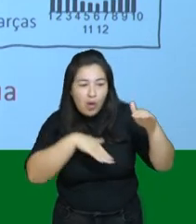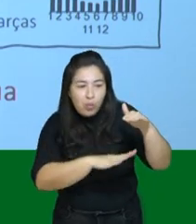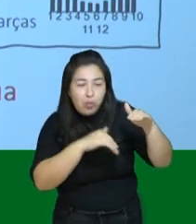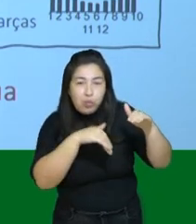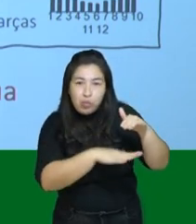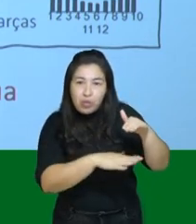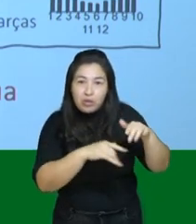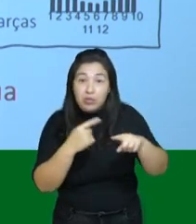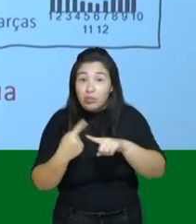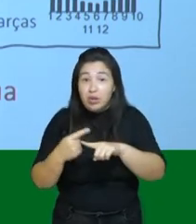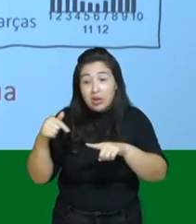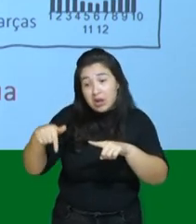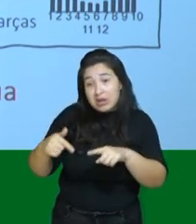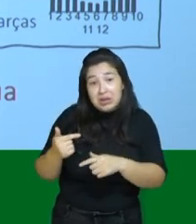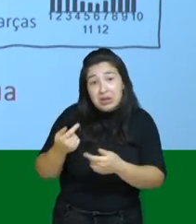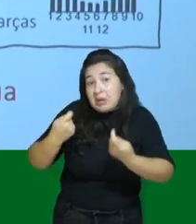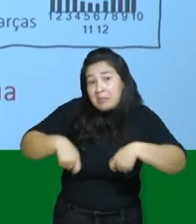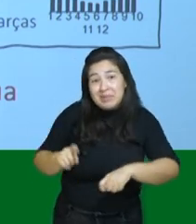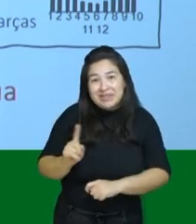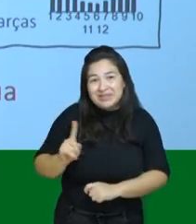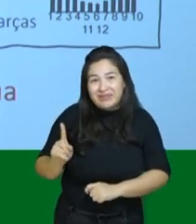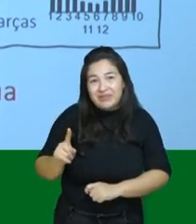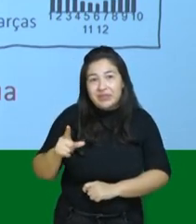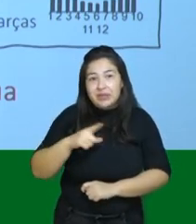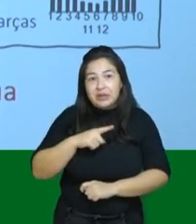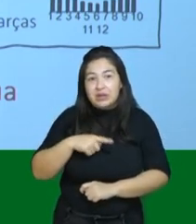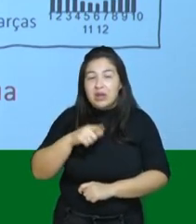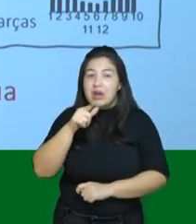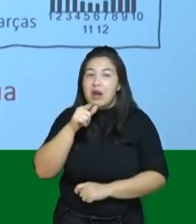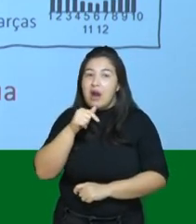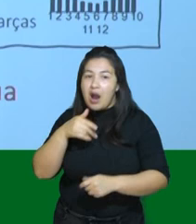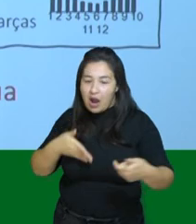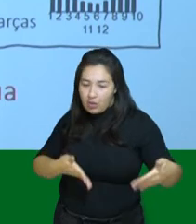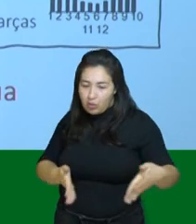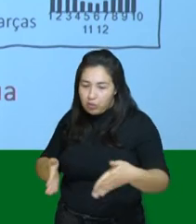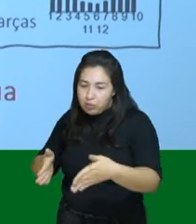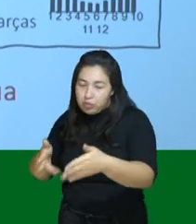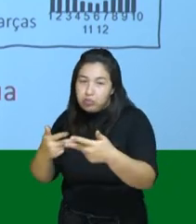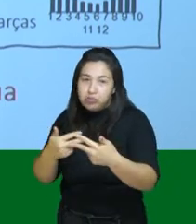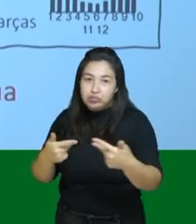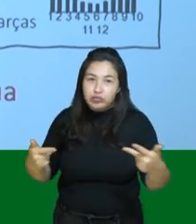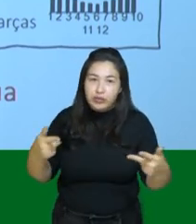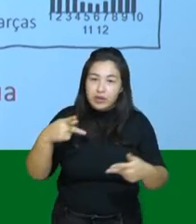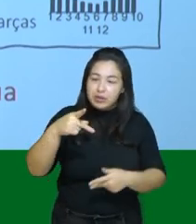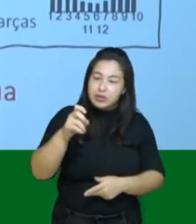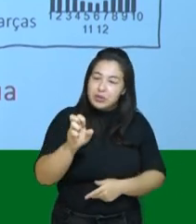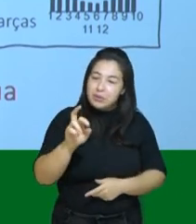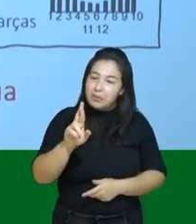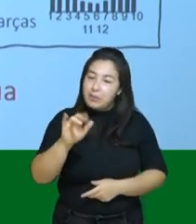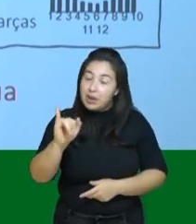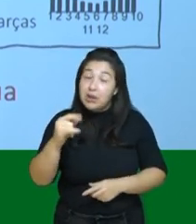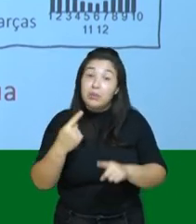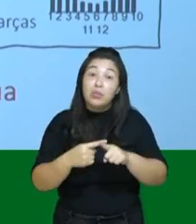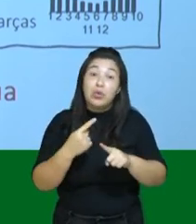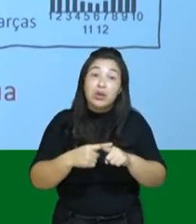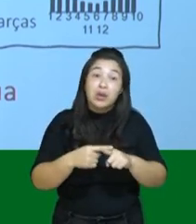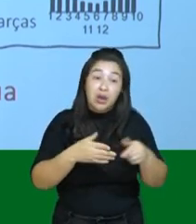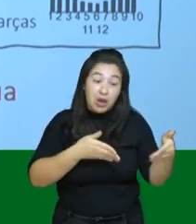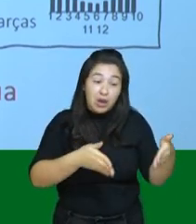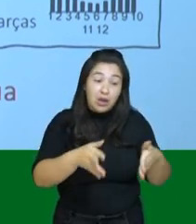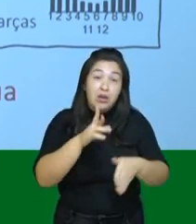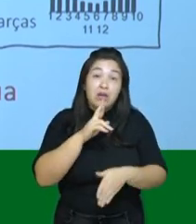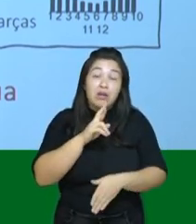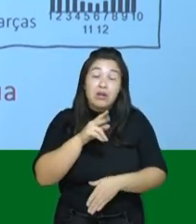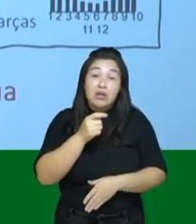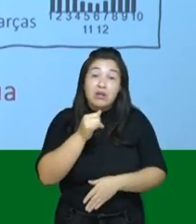não precisa. A gente abastece de Lagoa do Peri, de um rio, porque o rio está sempre com água. Mas, por